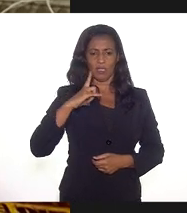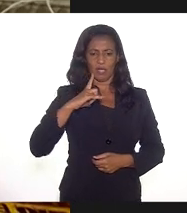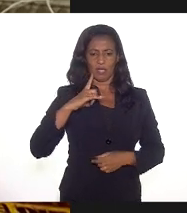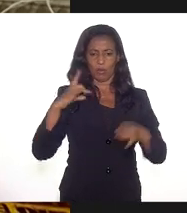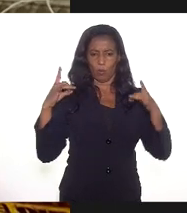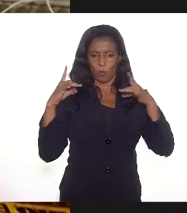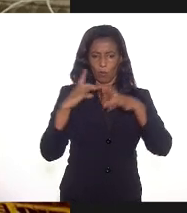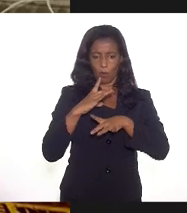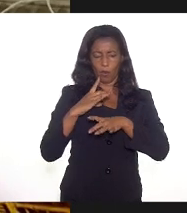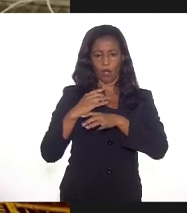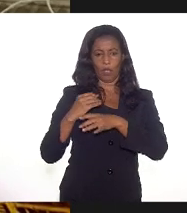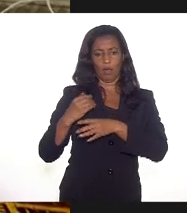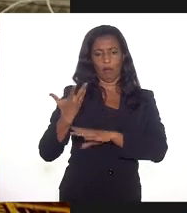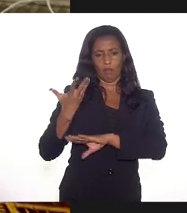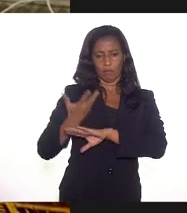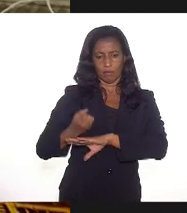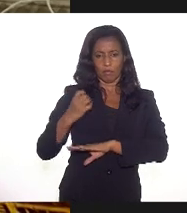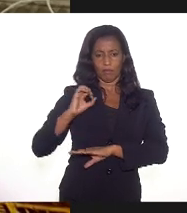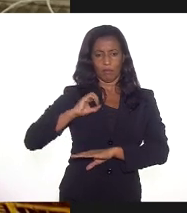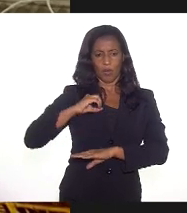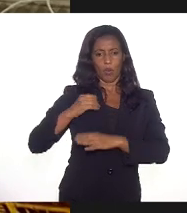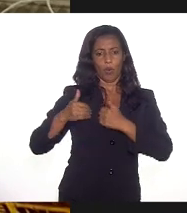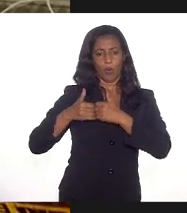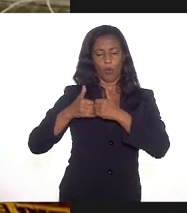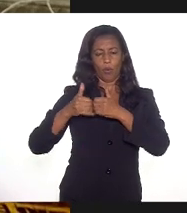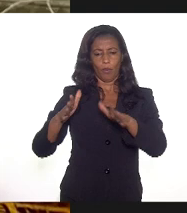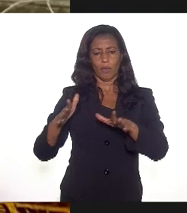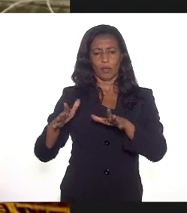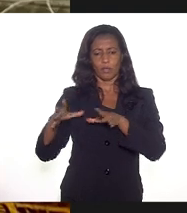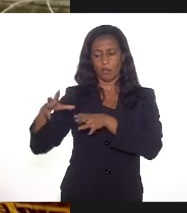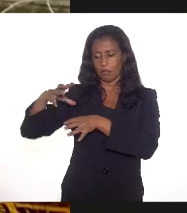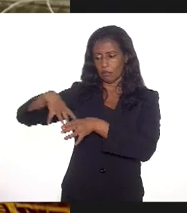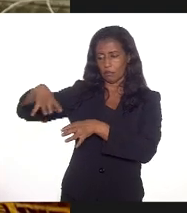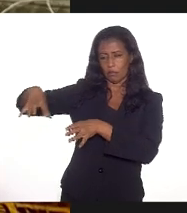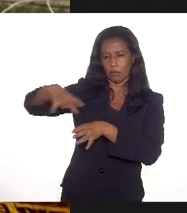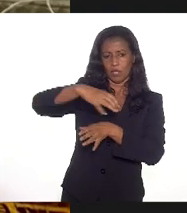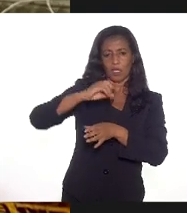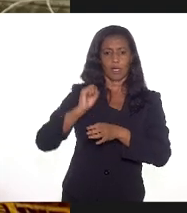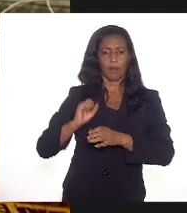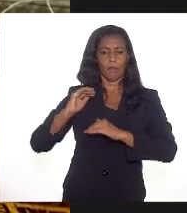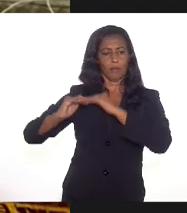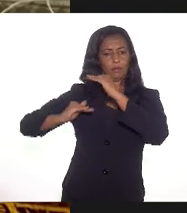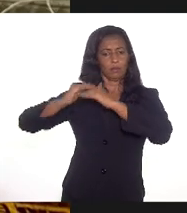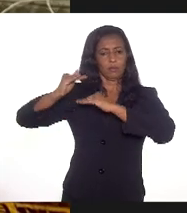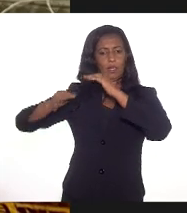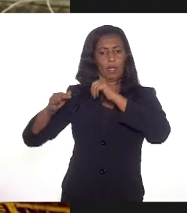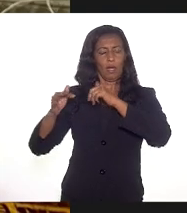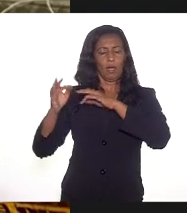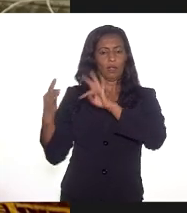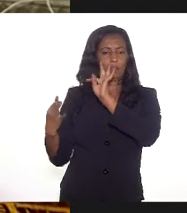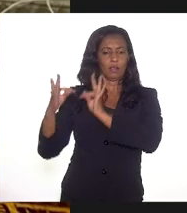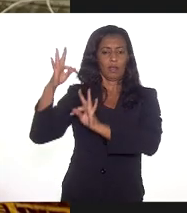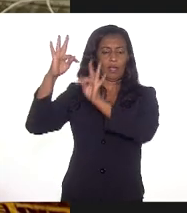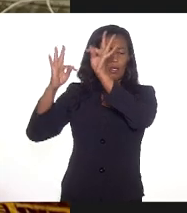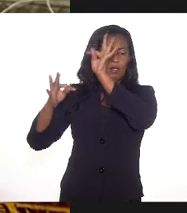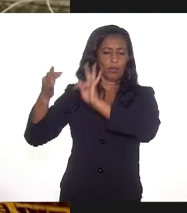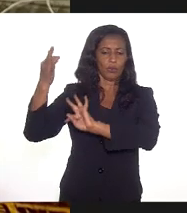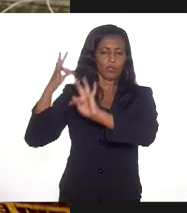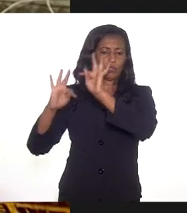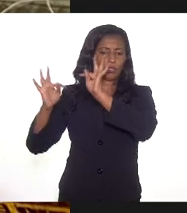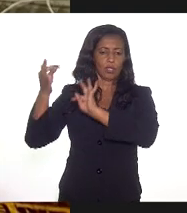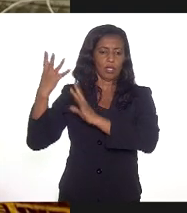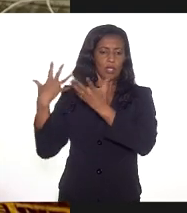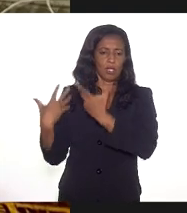implantação, iniciando por unidades operacionais que possam amadurecer a tecnologia e